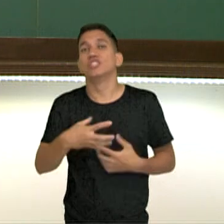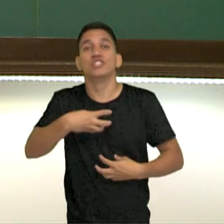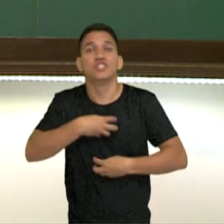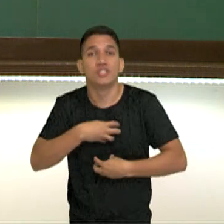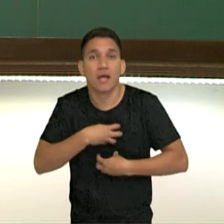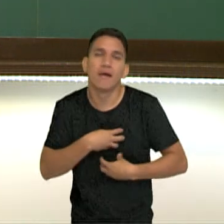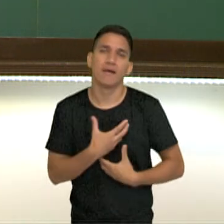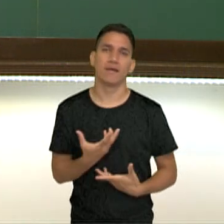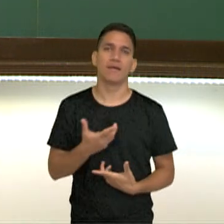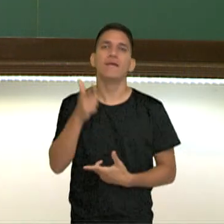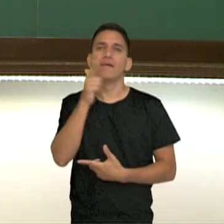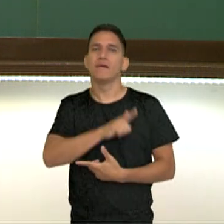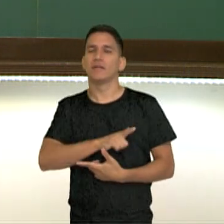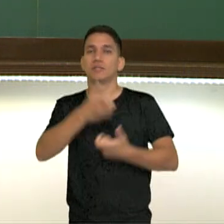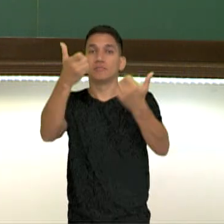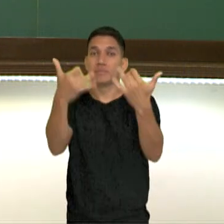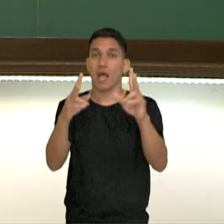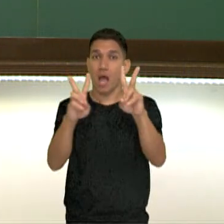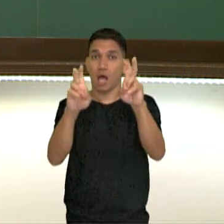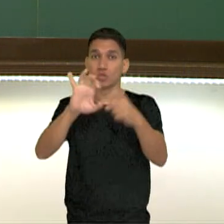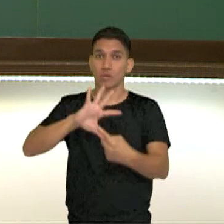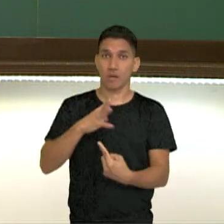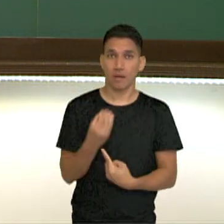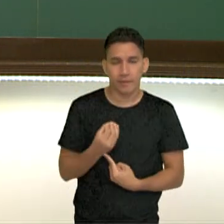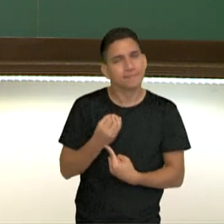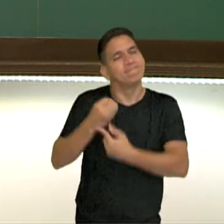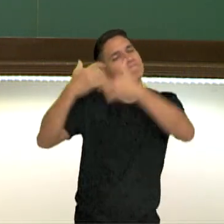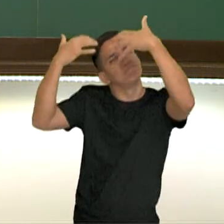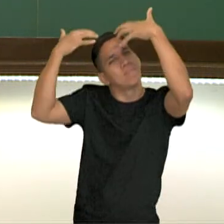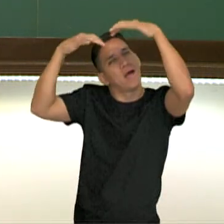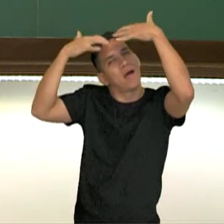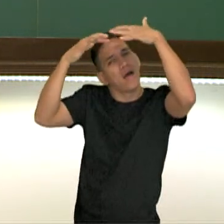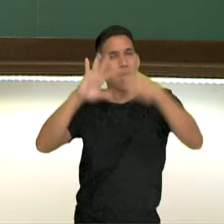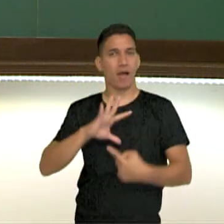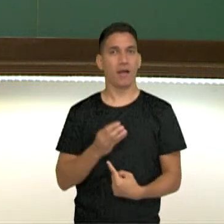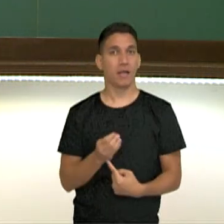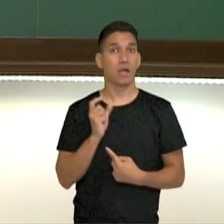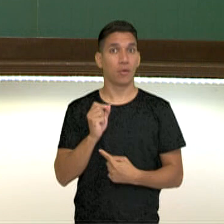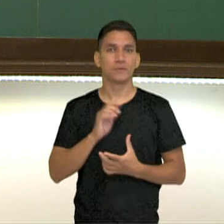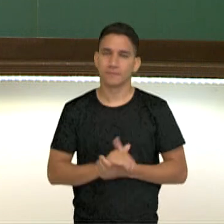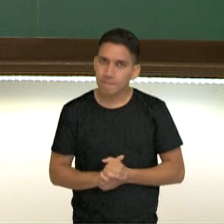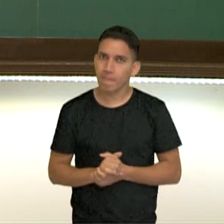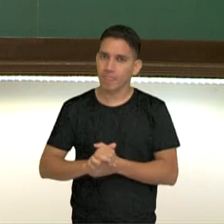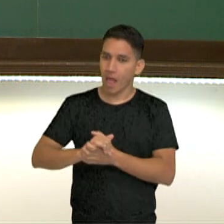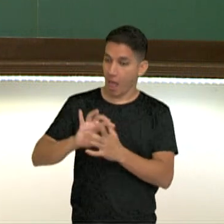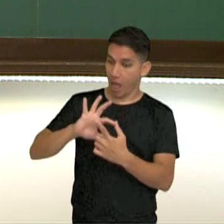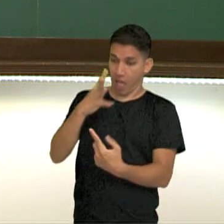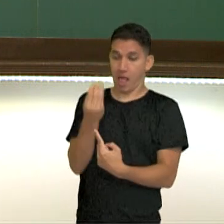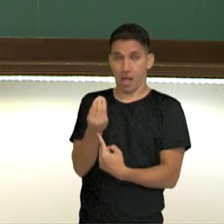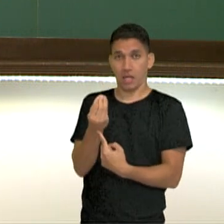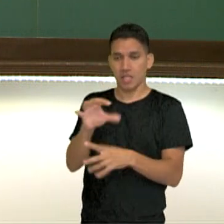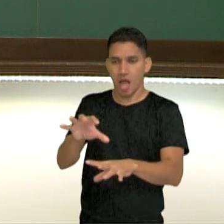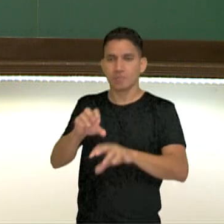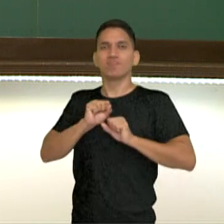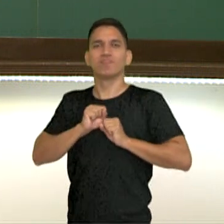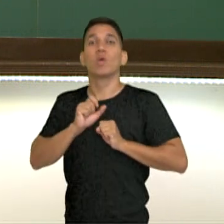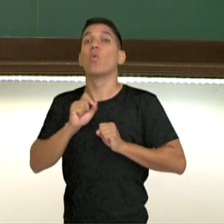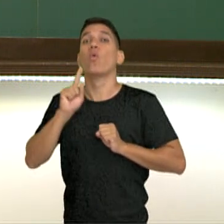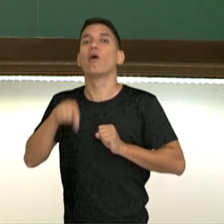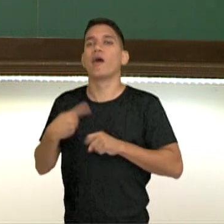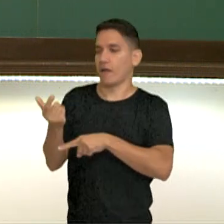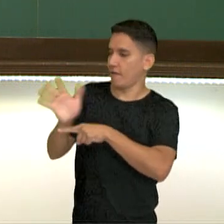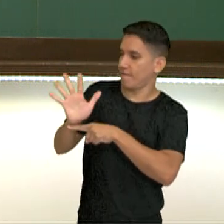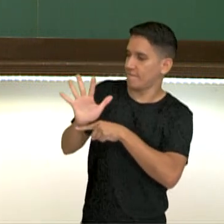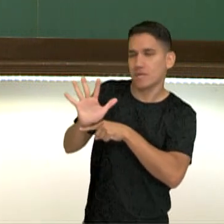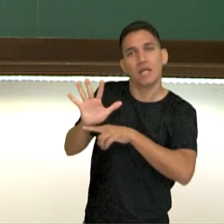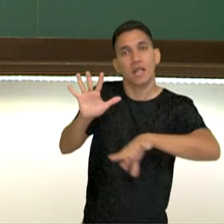meios de se falar de arte, de se pensar arte, que a arte se apropriou, foi, por exemplo, o